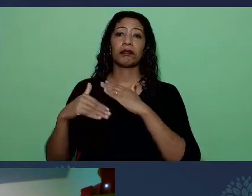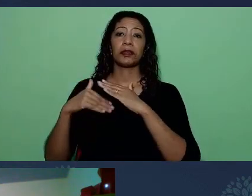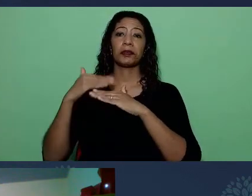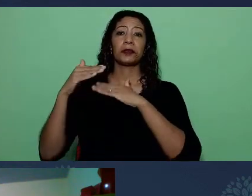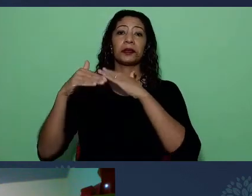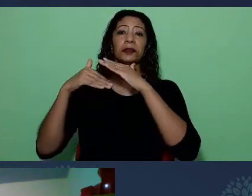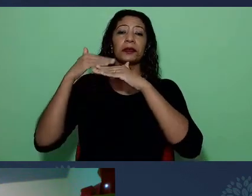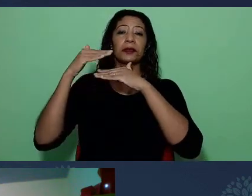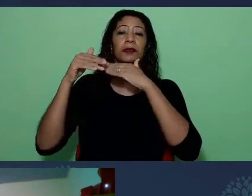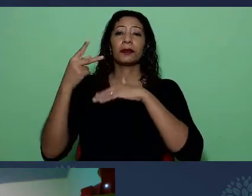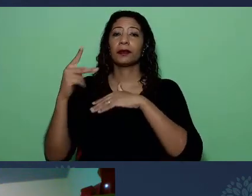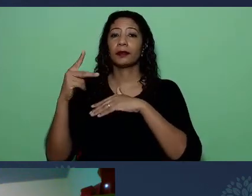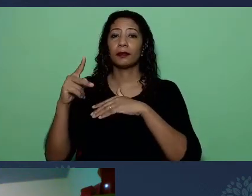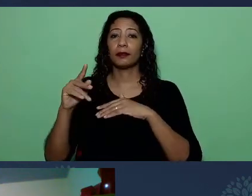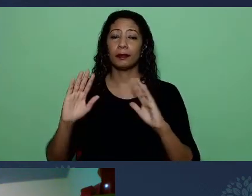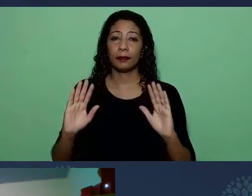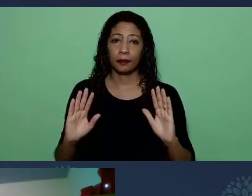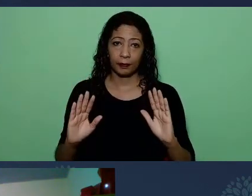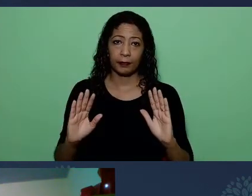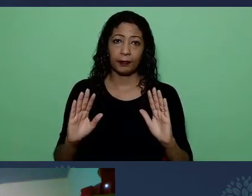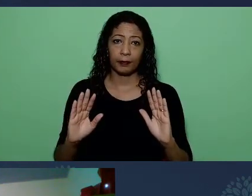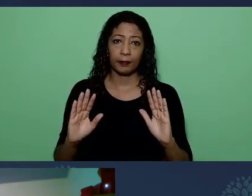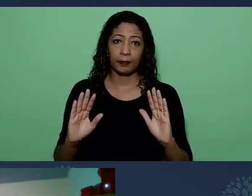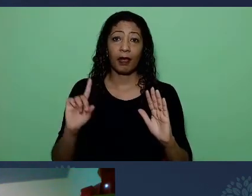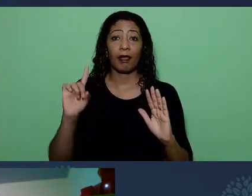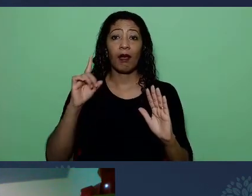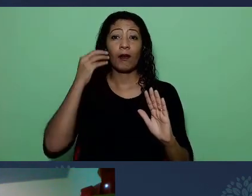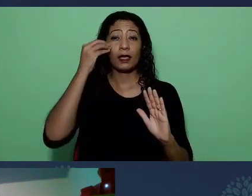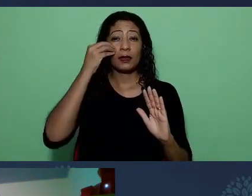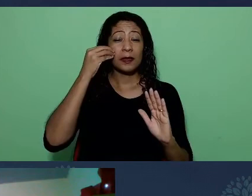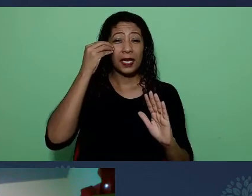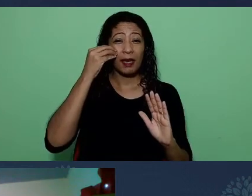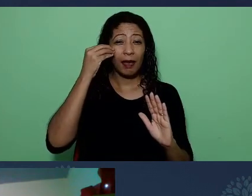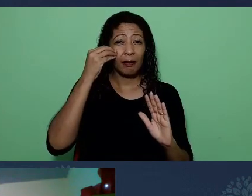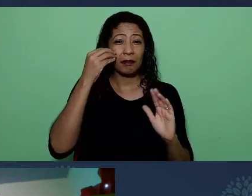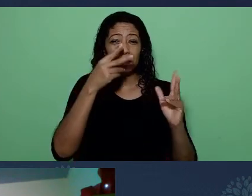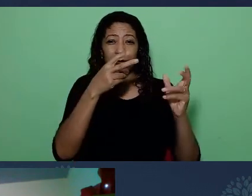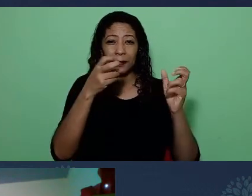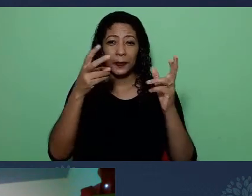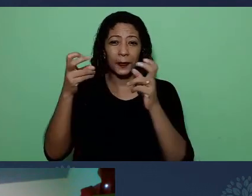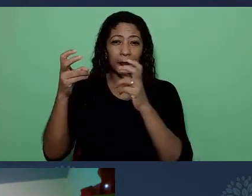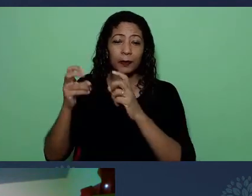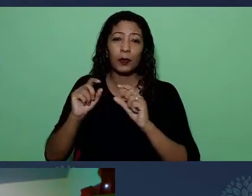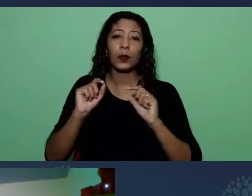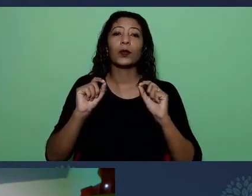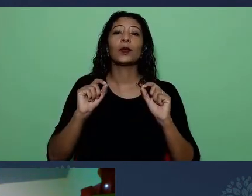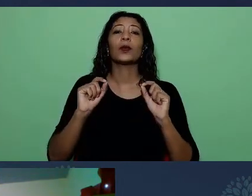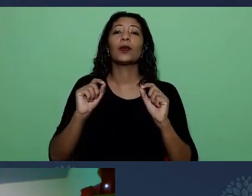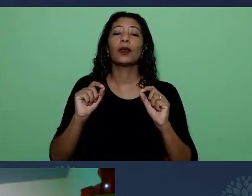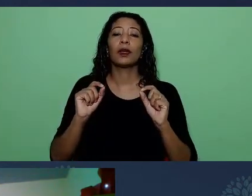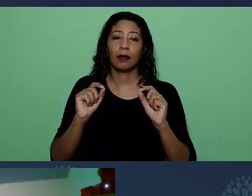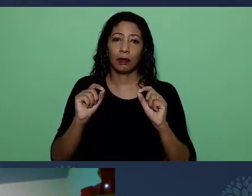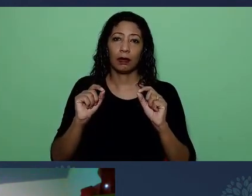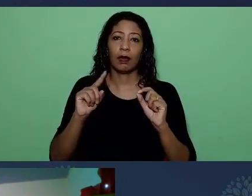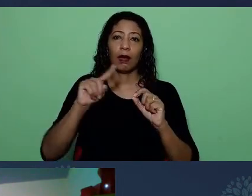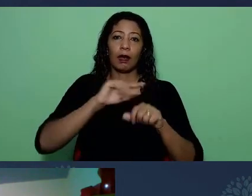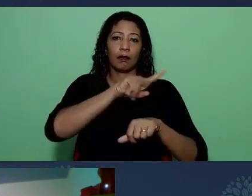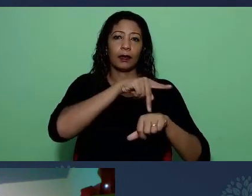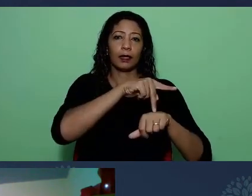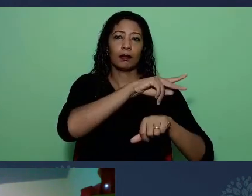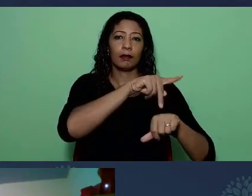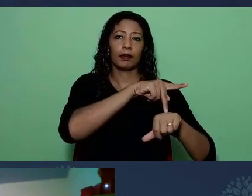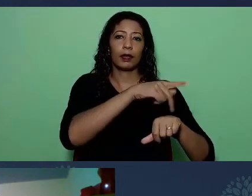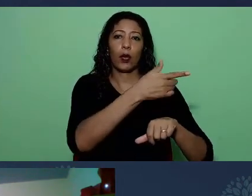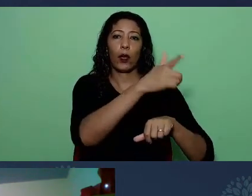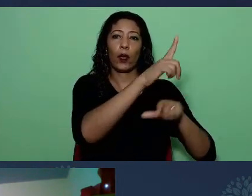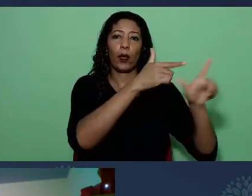dela. A experiência clínica mostra que isso, nos países desenvolvidos, pode